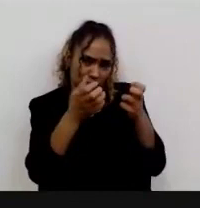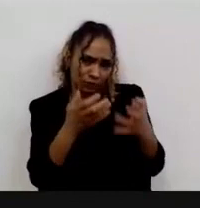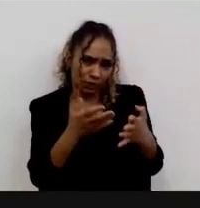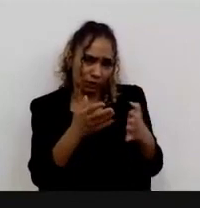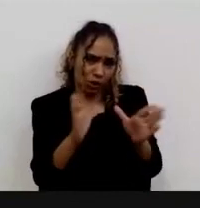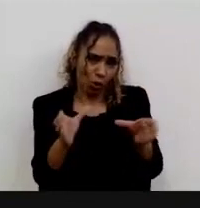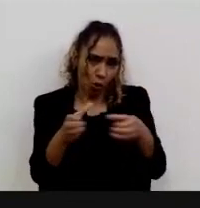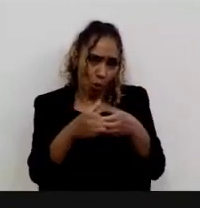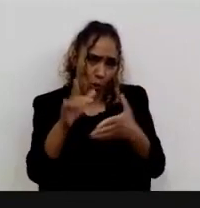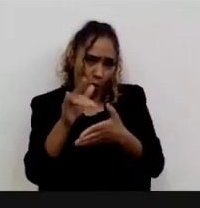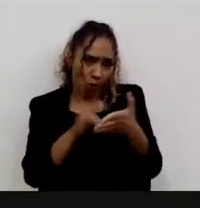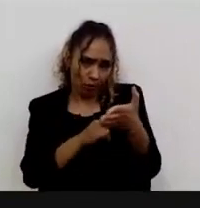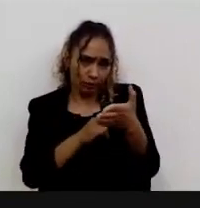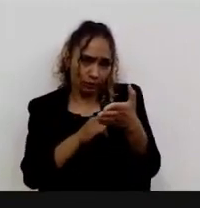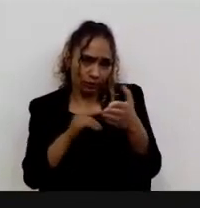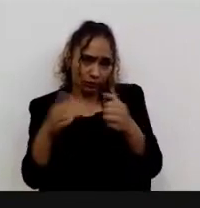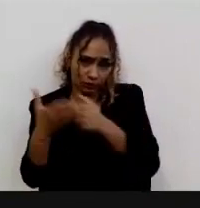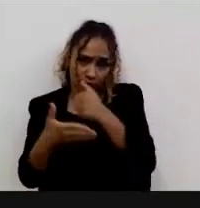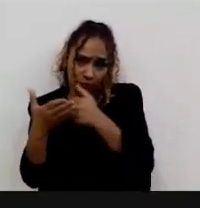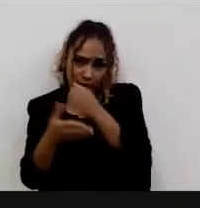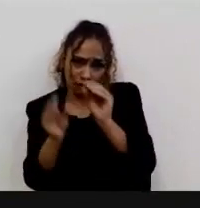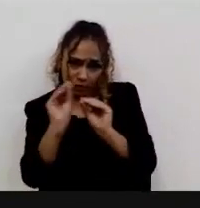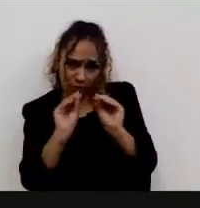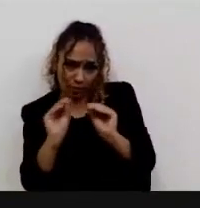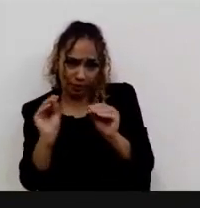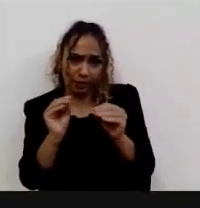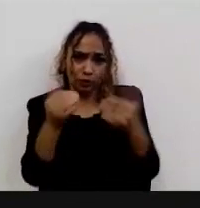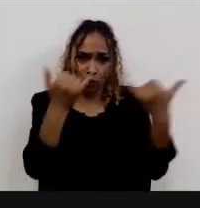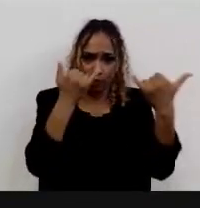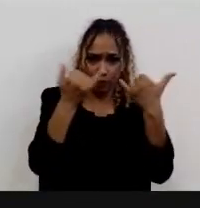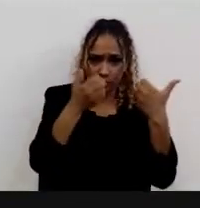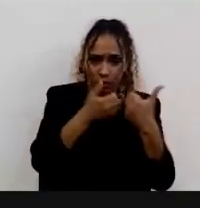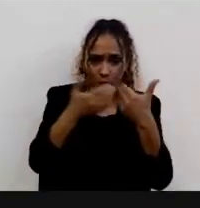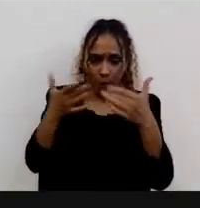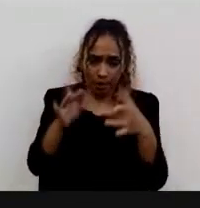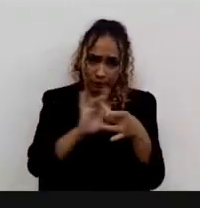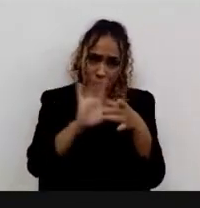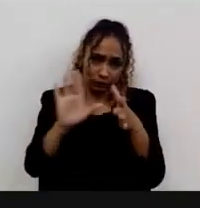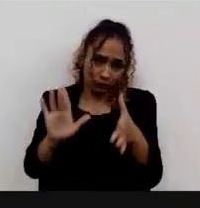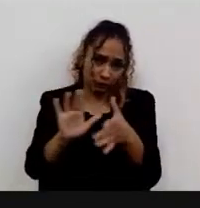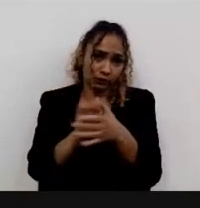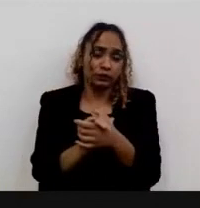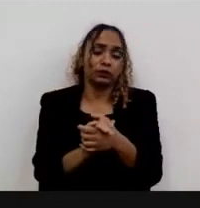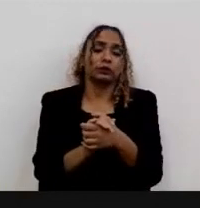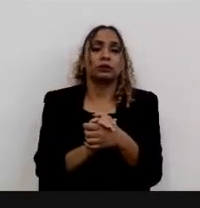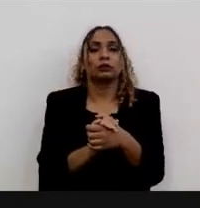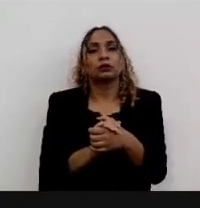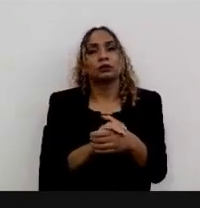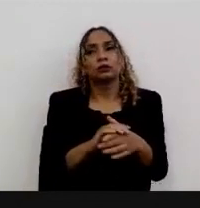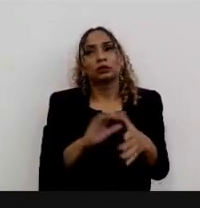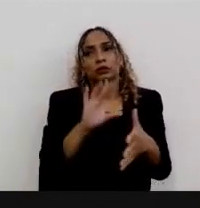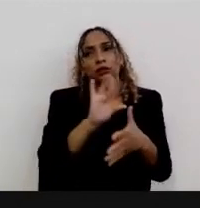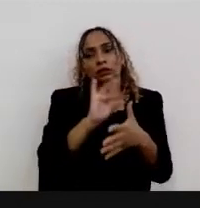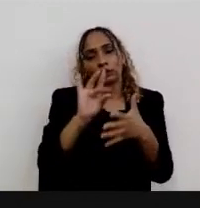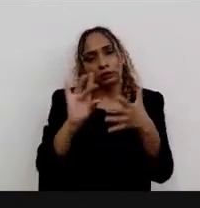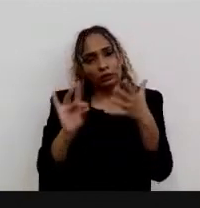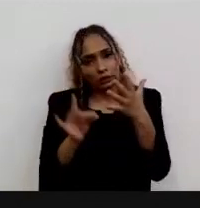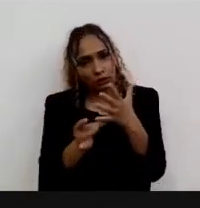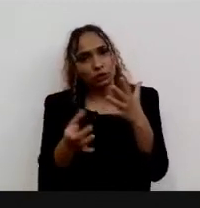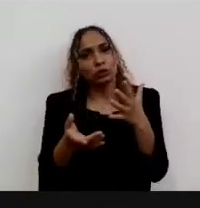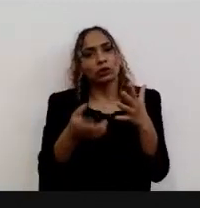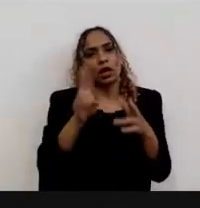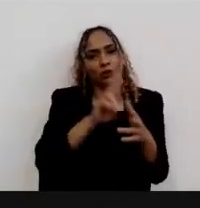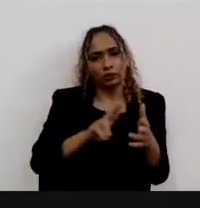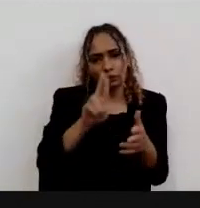documentos e metadados que possam ser alimentados com os dados abertos disponíveis, selecionar os conjuntos de dados abertos a